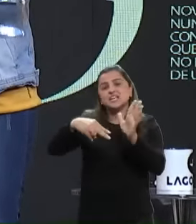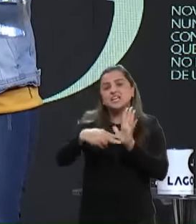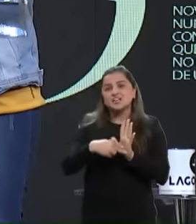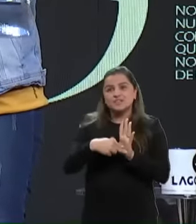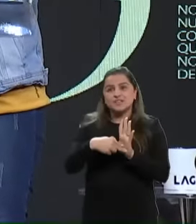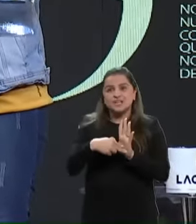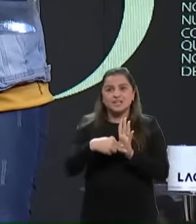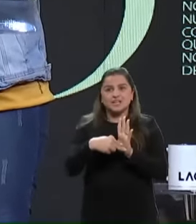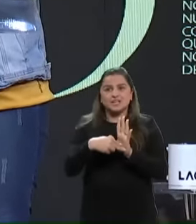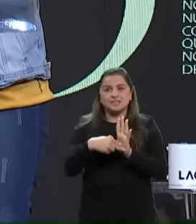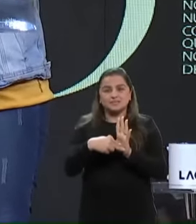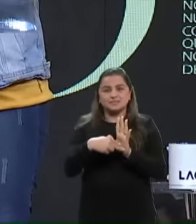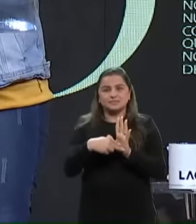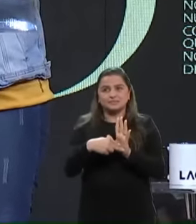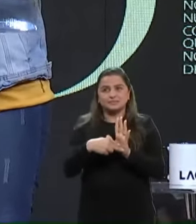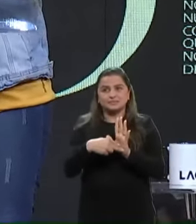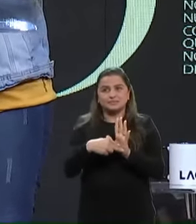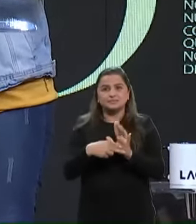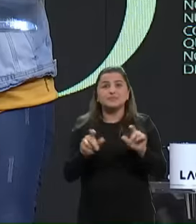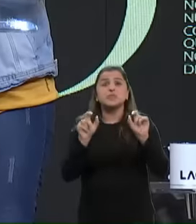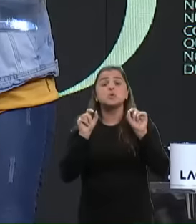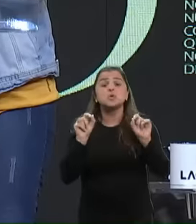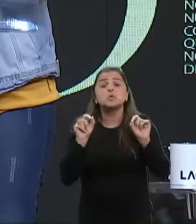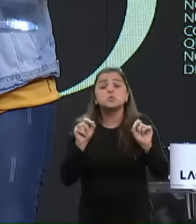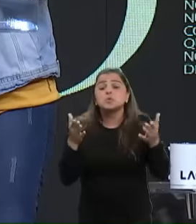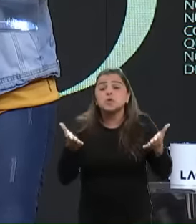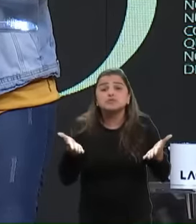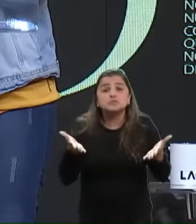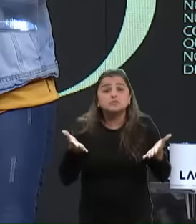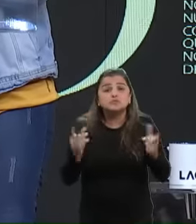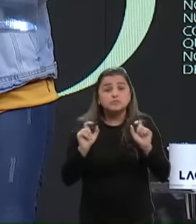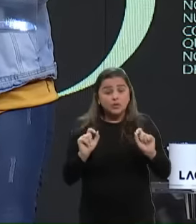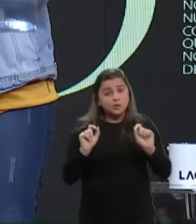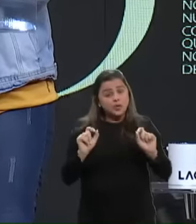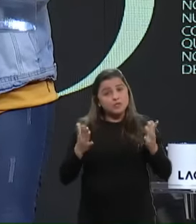significa o que é isso?